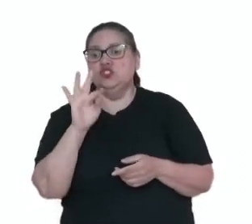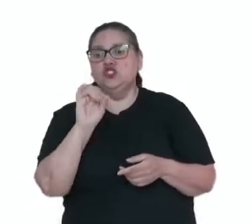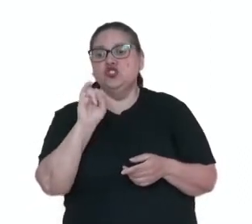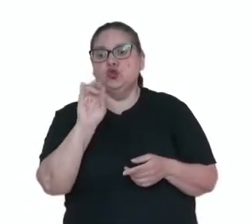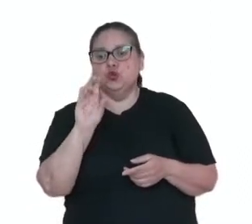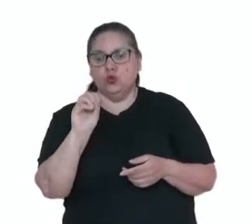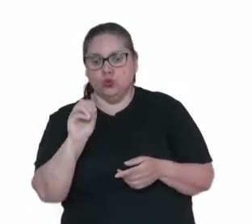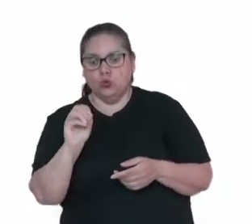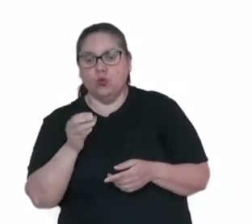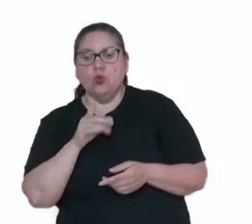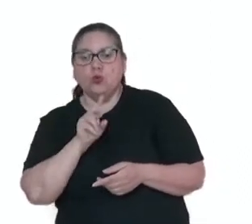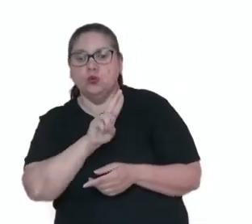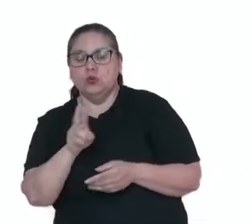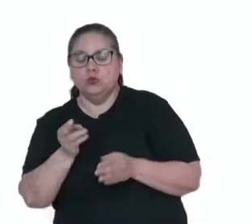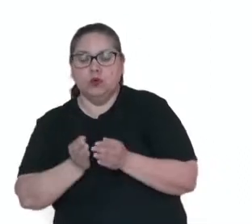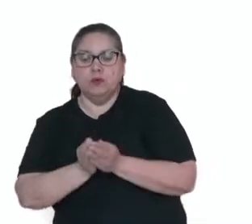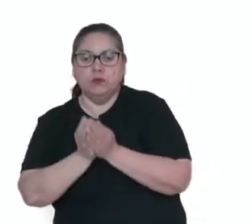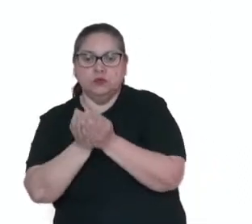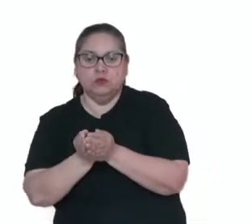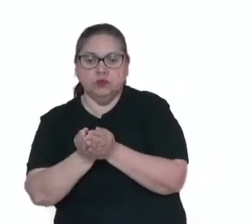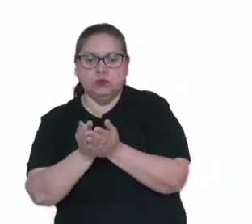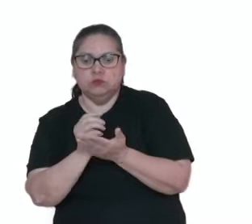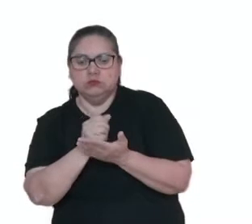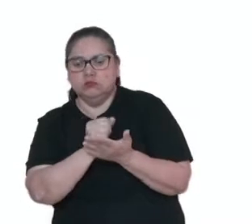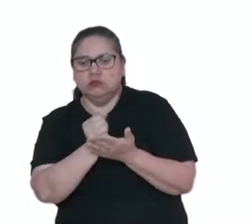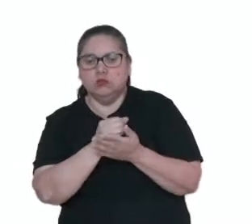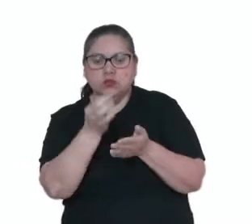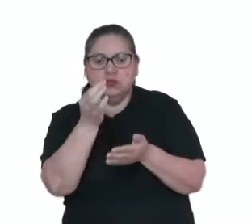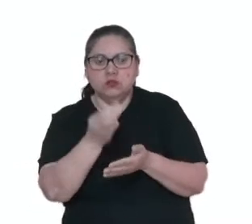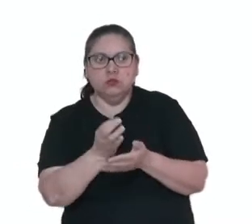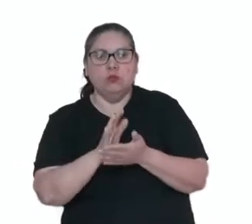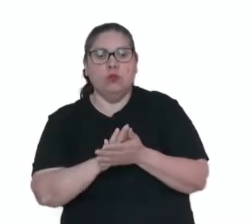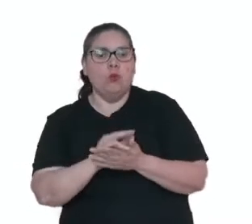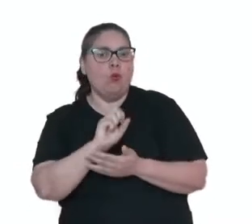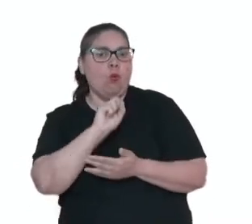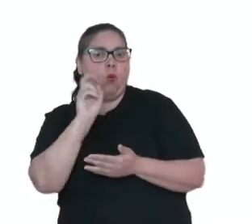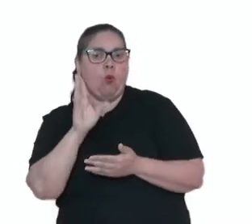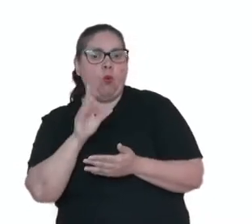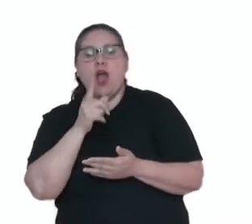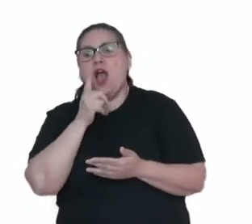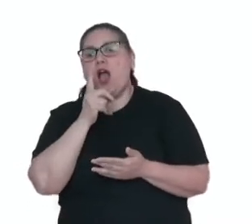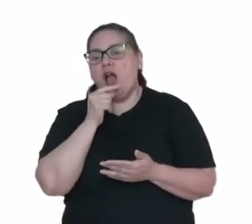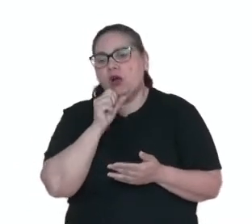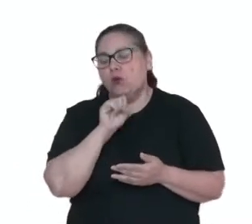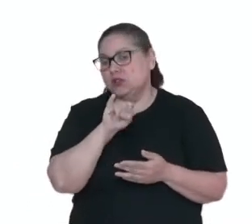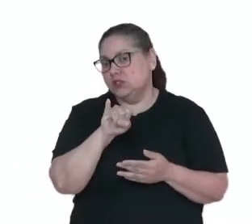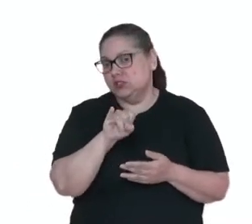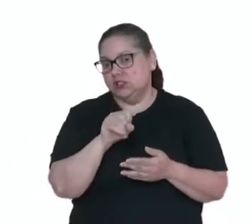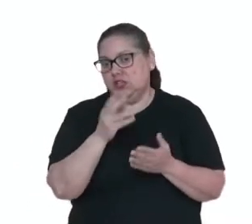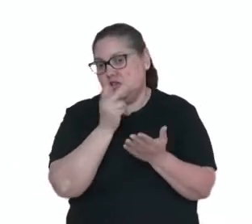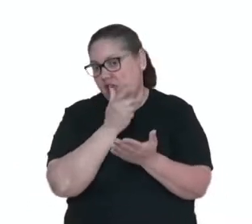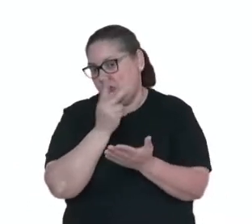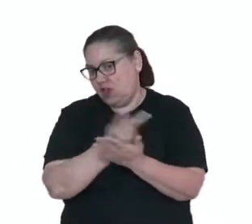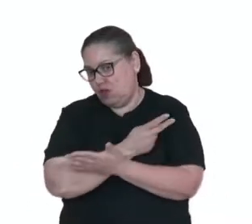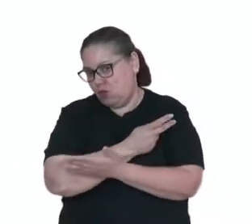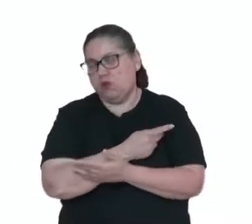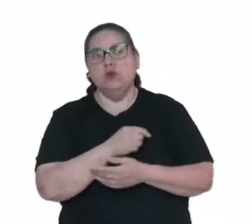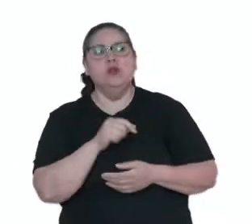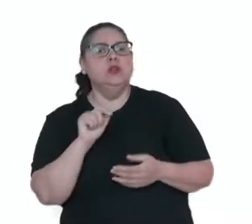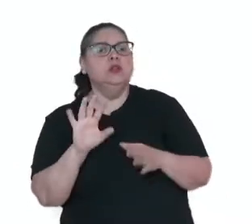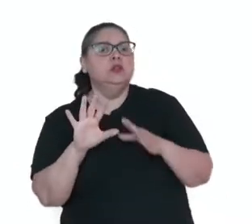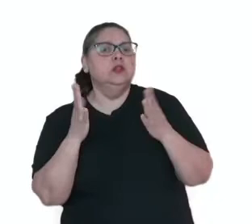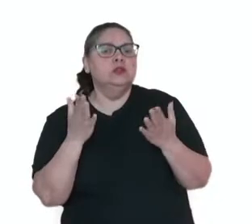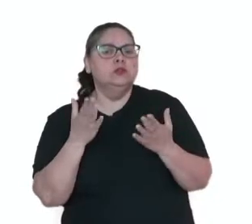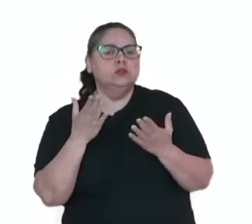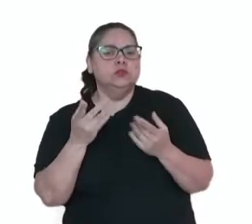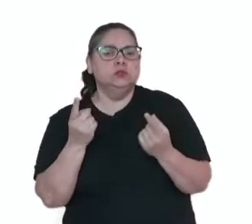e o nome do navio e a coordenada onde acertou. Ou água, caso não tenha acertado. Então, o seu